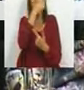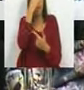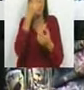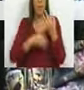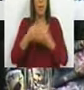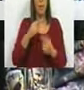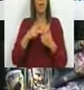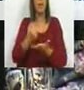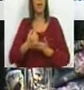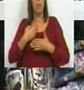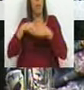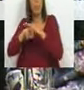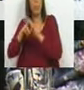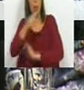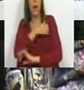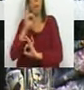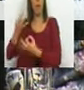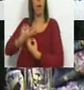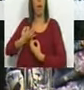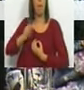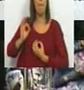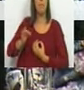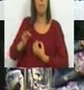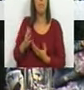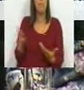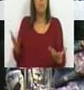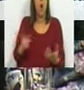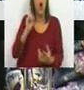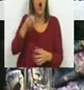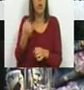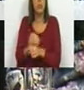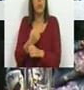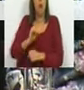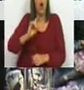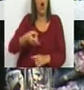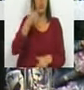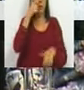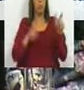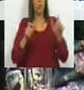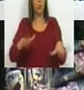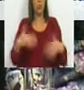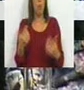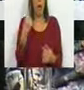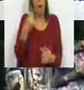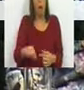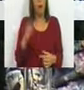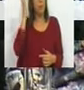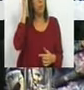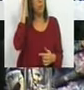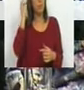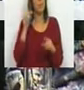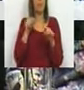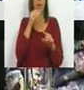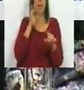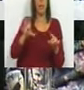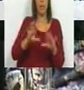enfermagem, do apoio domiciliário a pessoas dependentes, qual vai ser o nível de serviços com que as pessoas podem contar neste